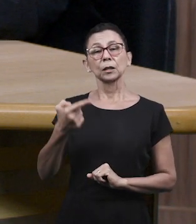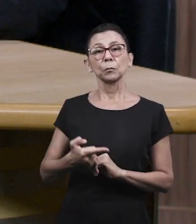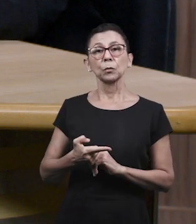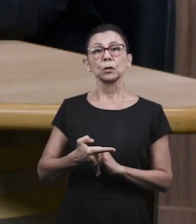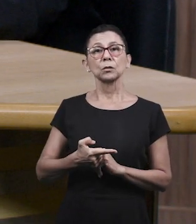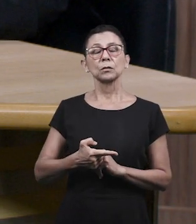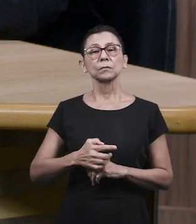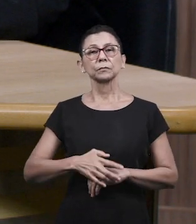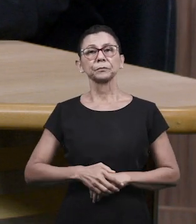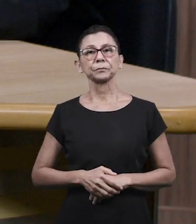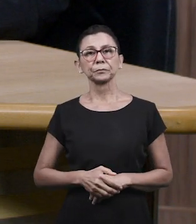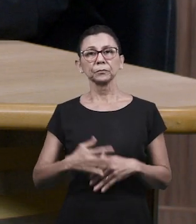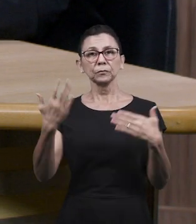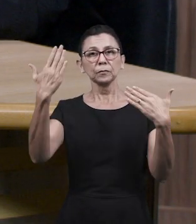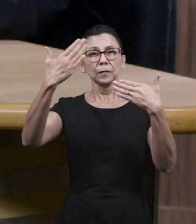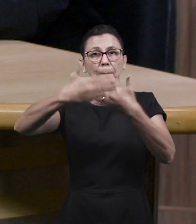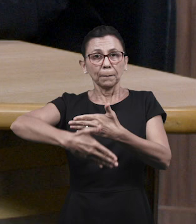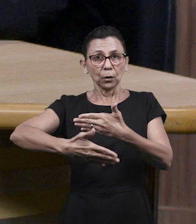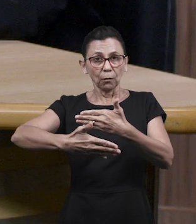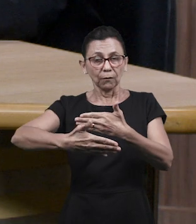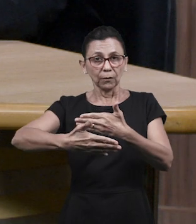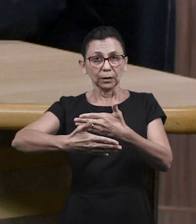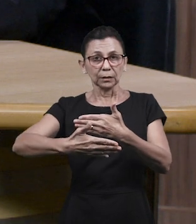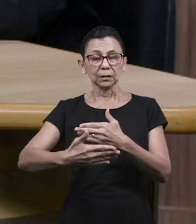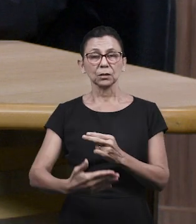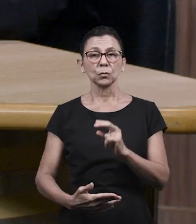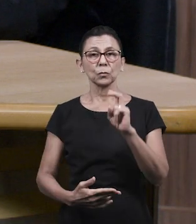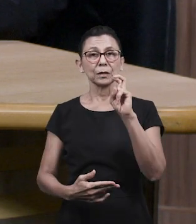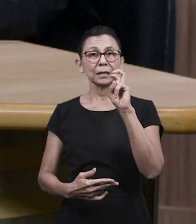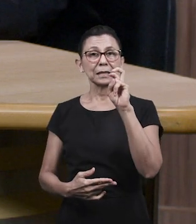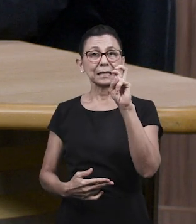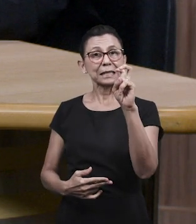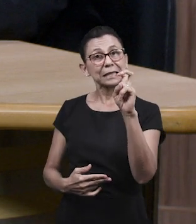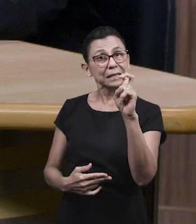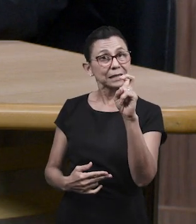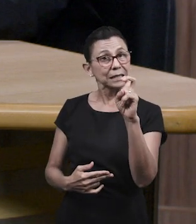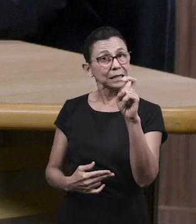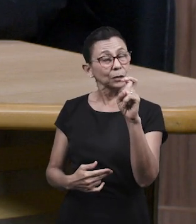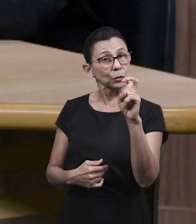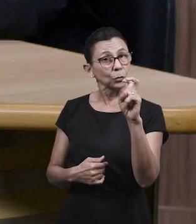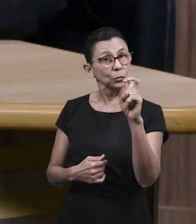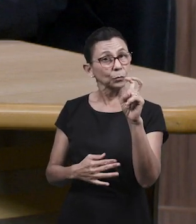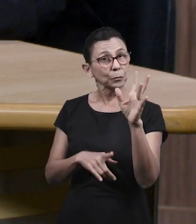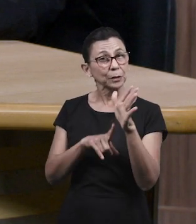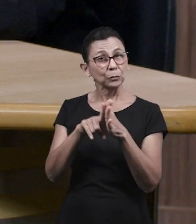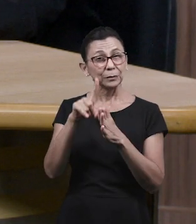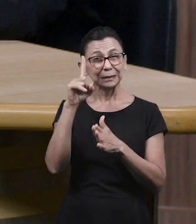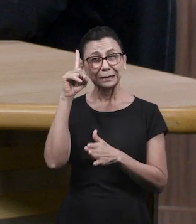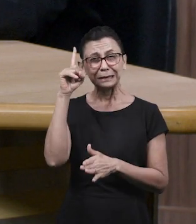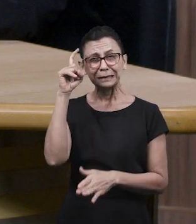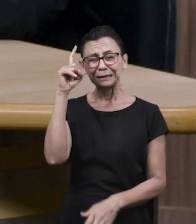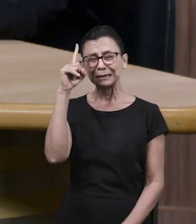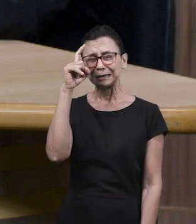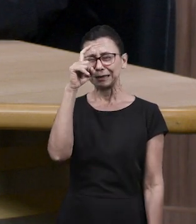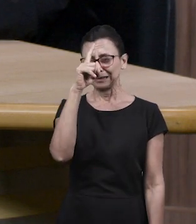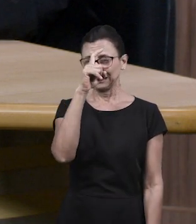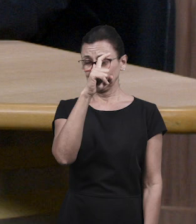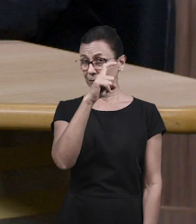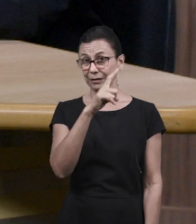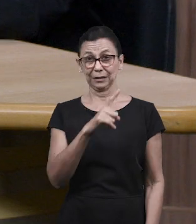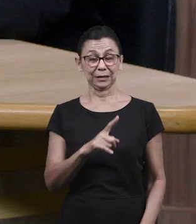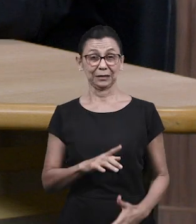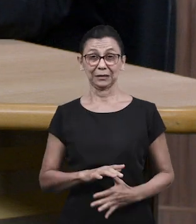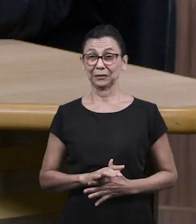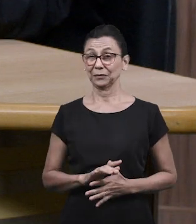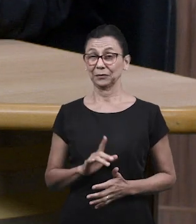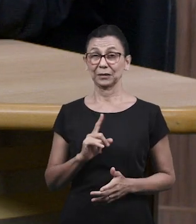prova especial que tinham 5 questões, problemas dificílimos que você tinha que